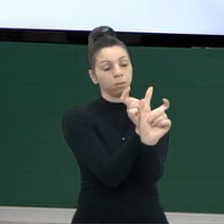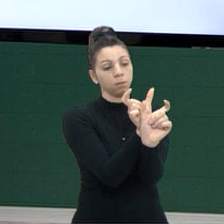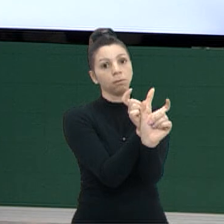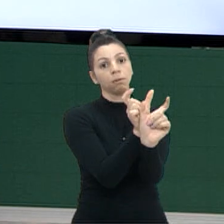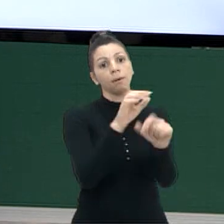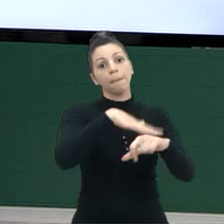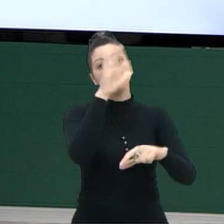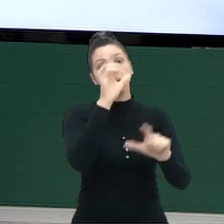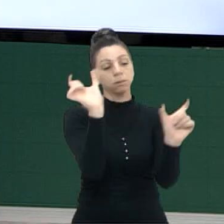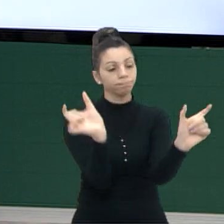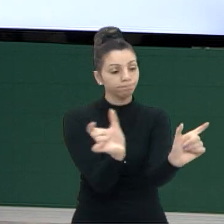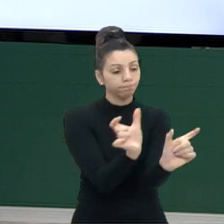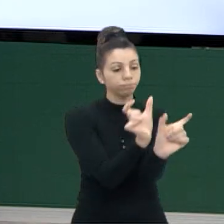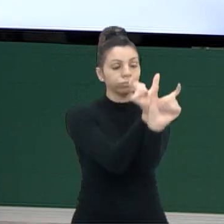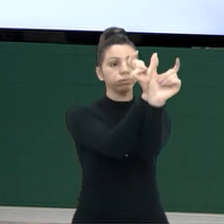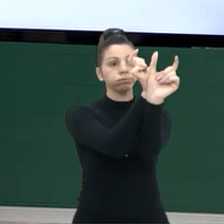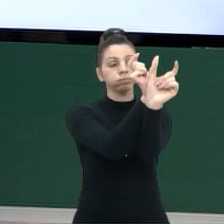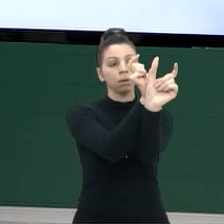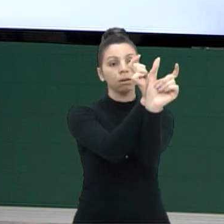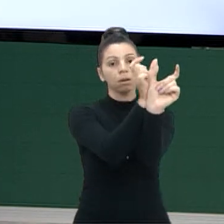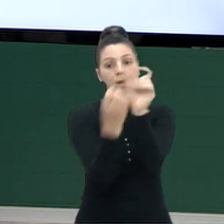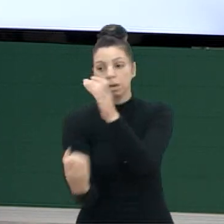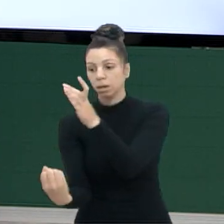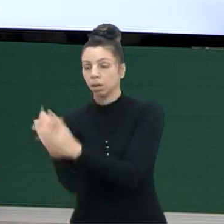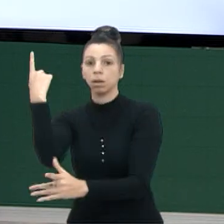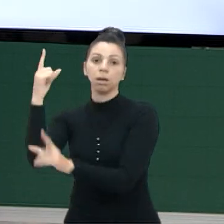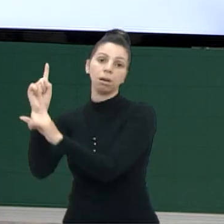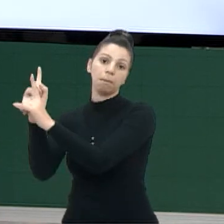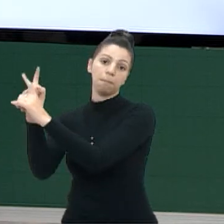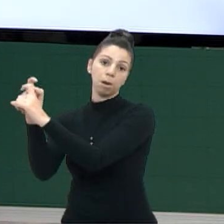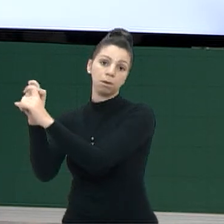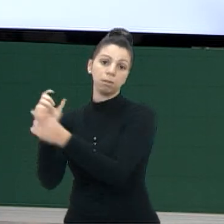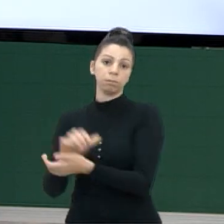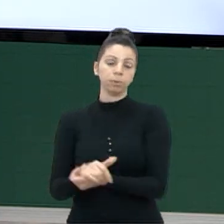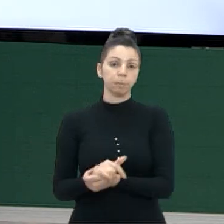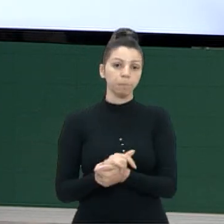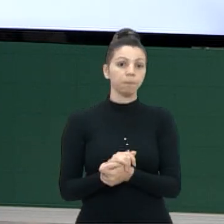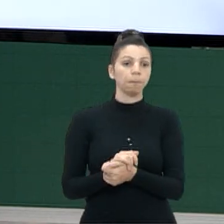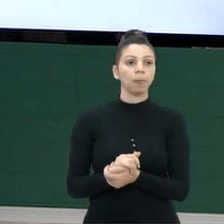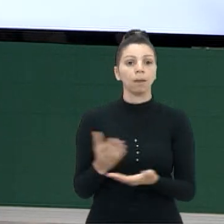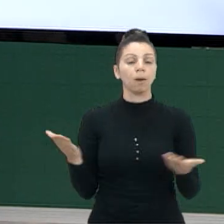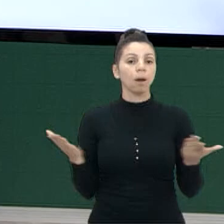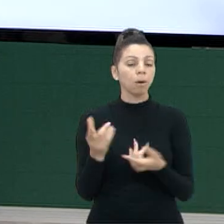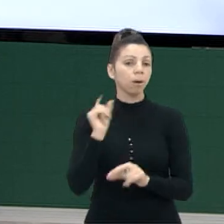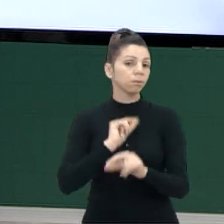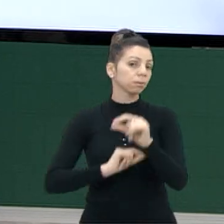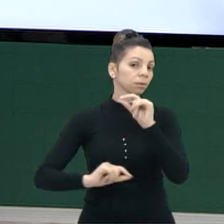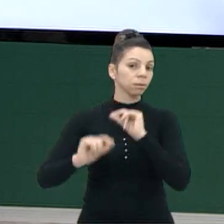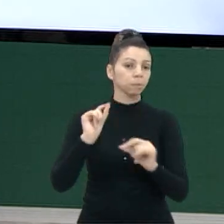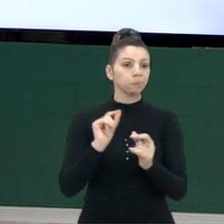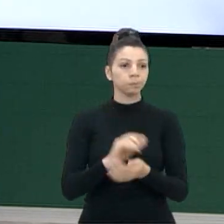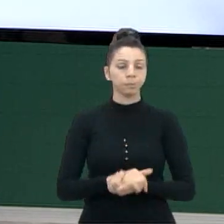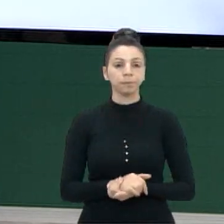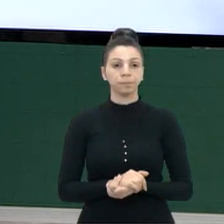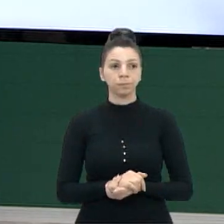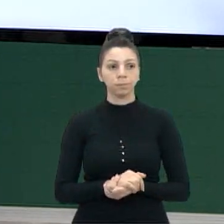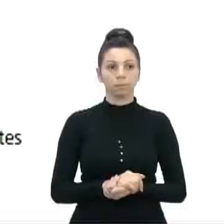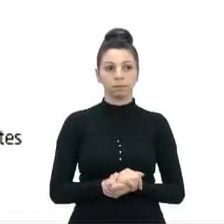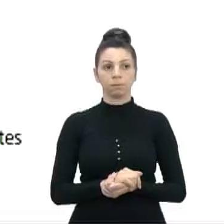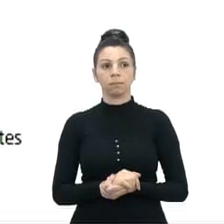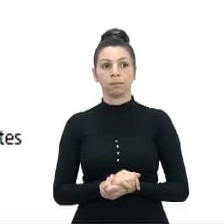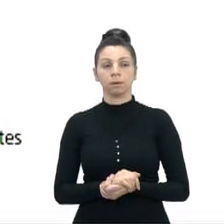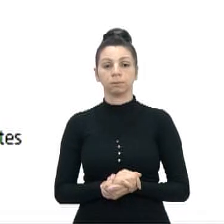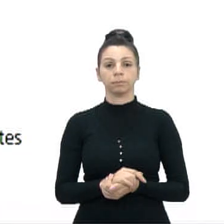polinômio. E a partir disso, o que eu vou entrar agora para nós darmos uma olhada?